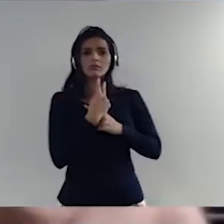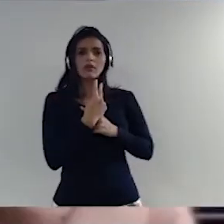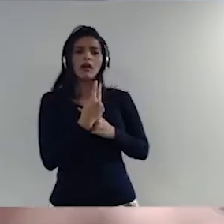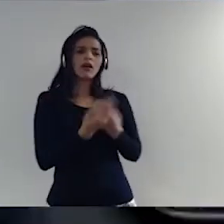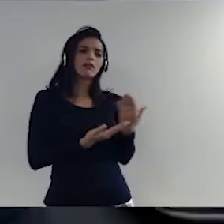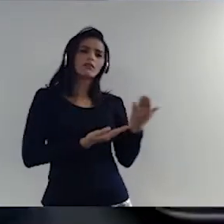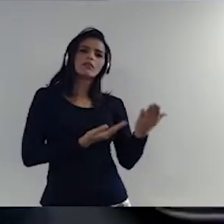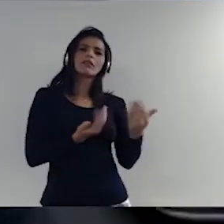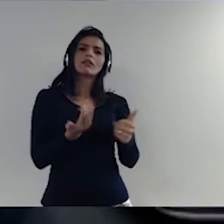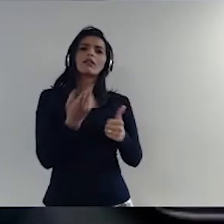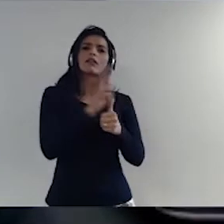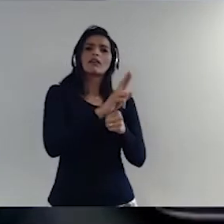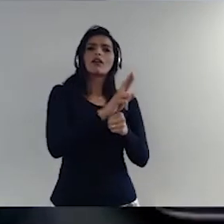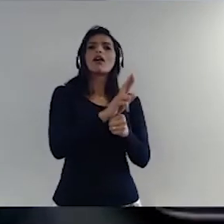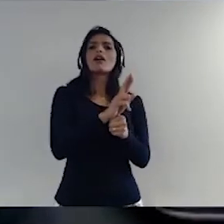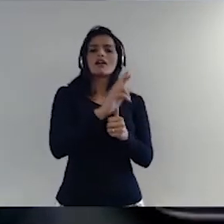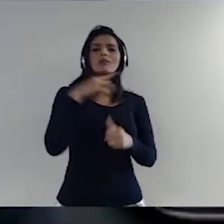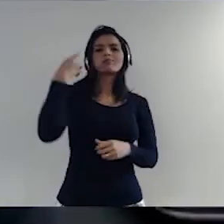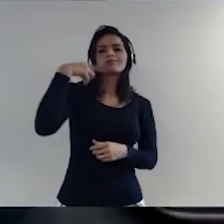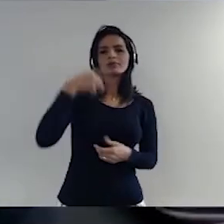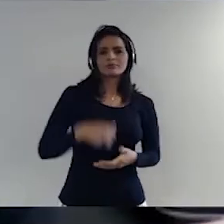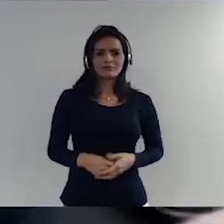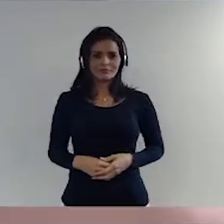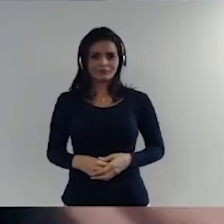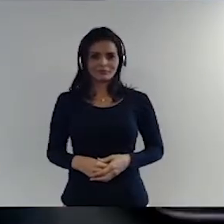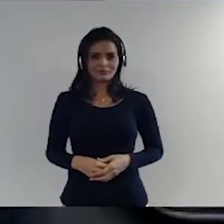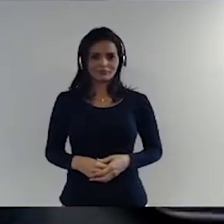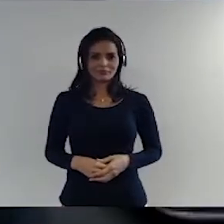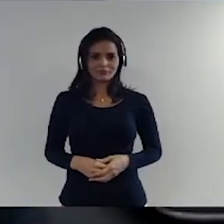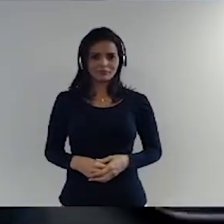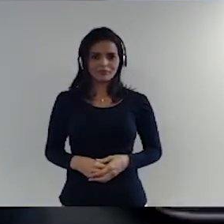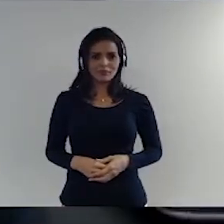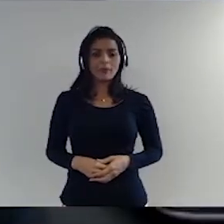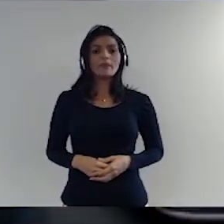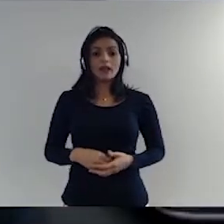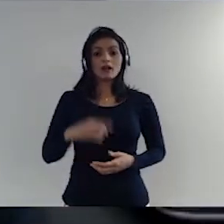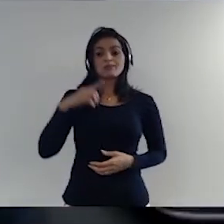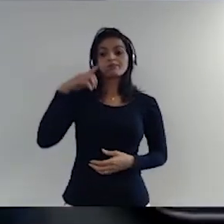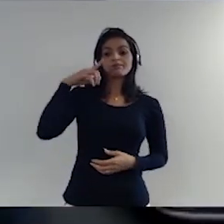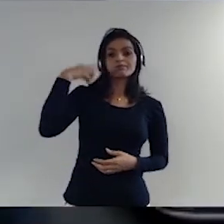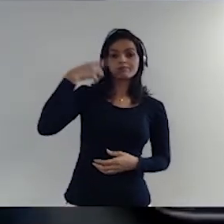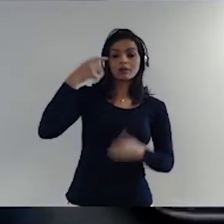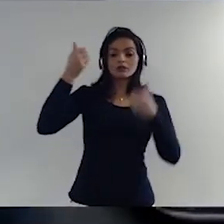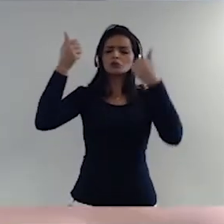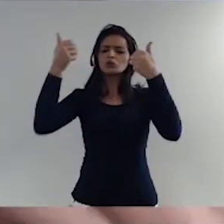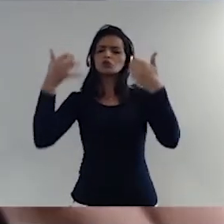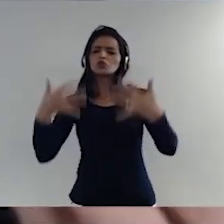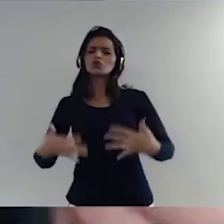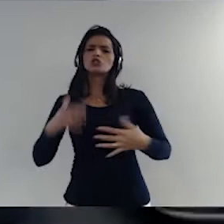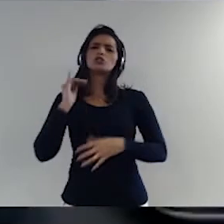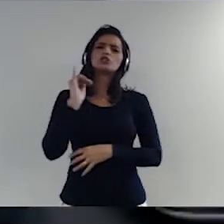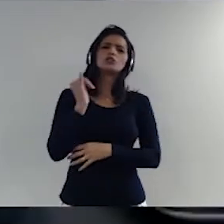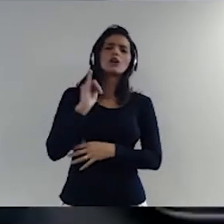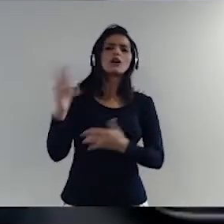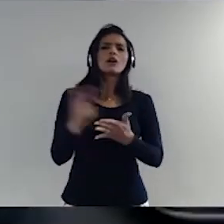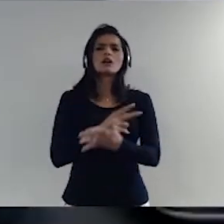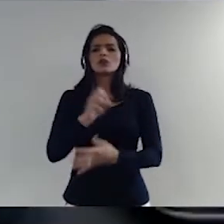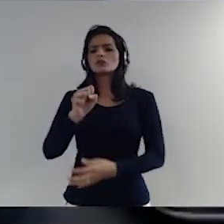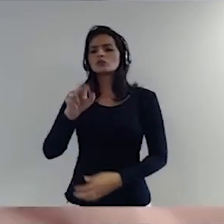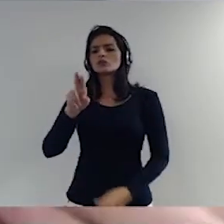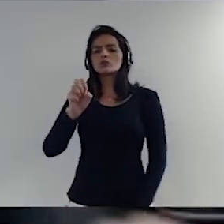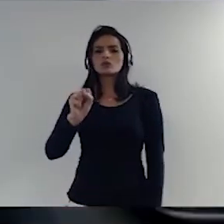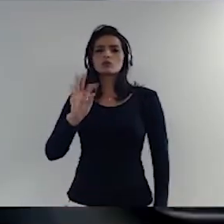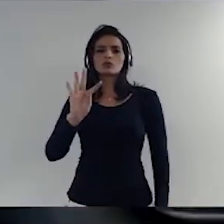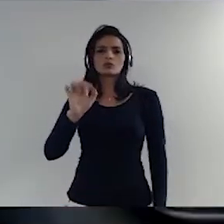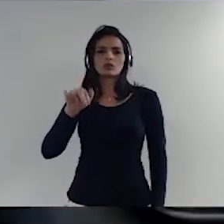mundo a sua visão sobre as coisas. E a sustentação oral é um mecanismo eficaz